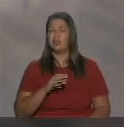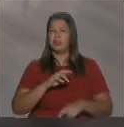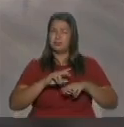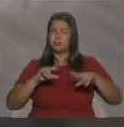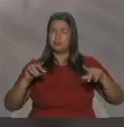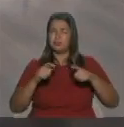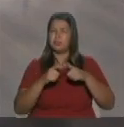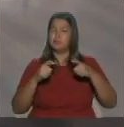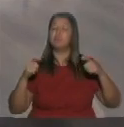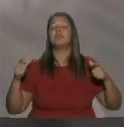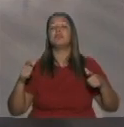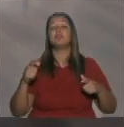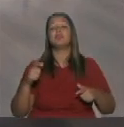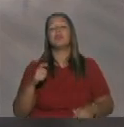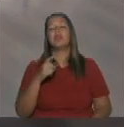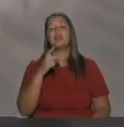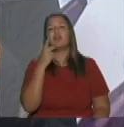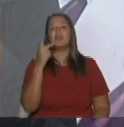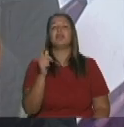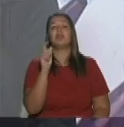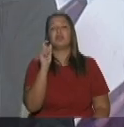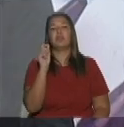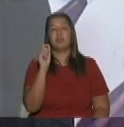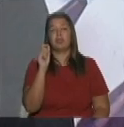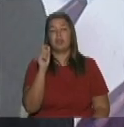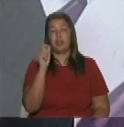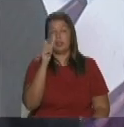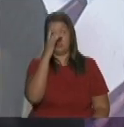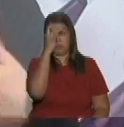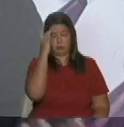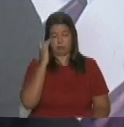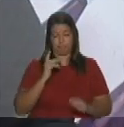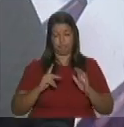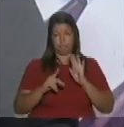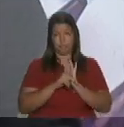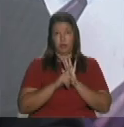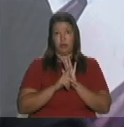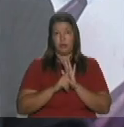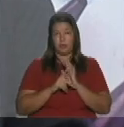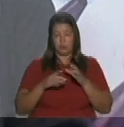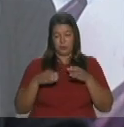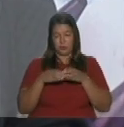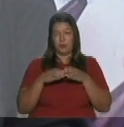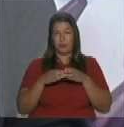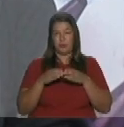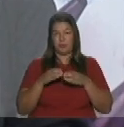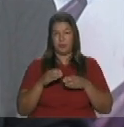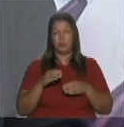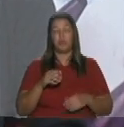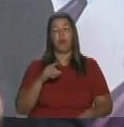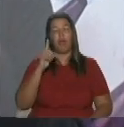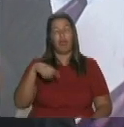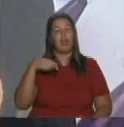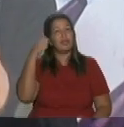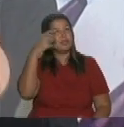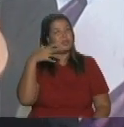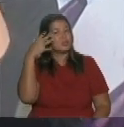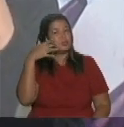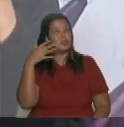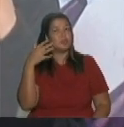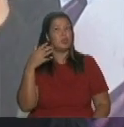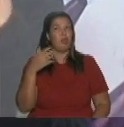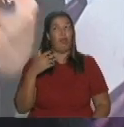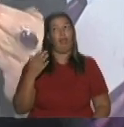falando pela boca de pessoas que não fazem parte da elite, né? Exatamente. Que é o